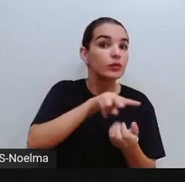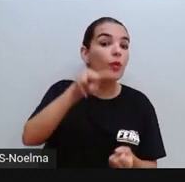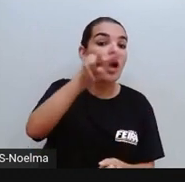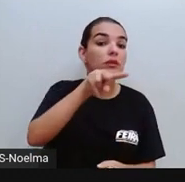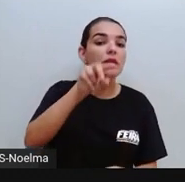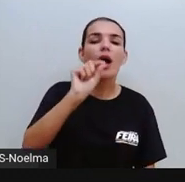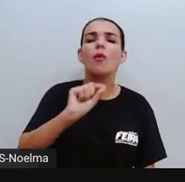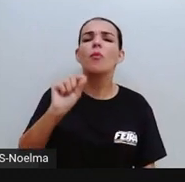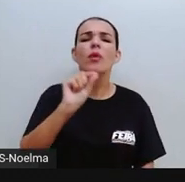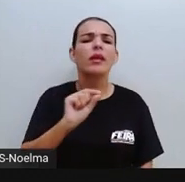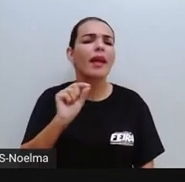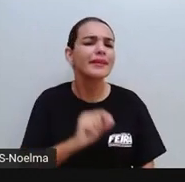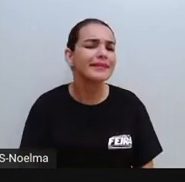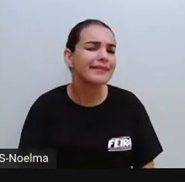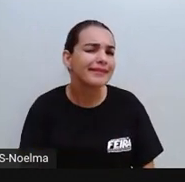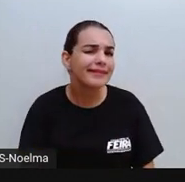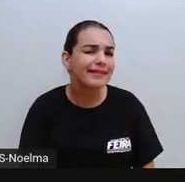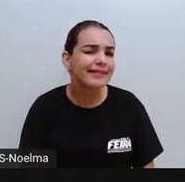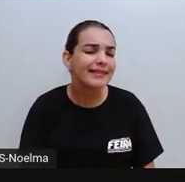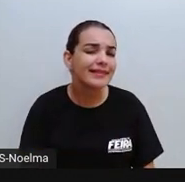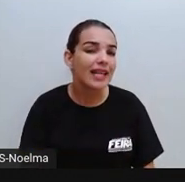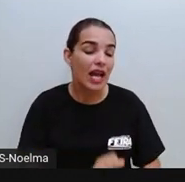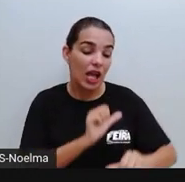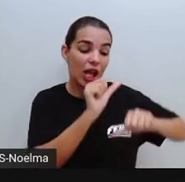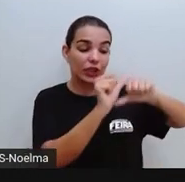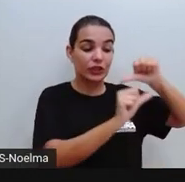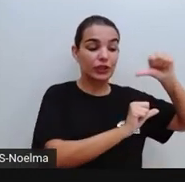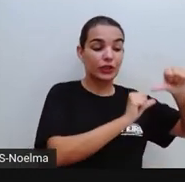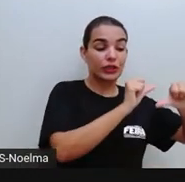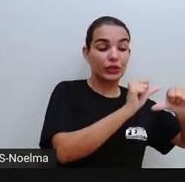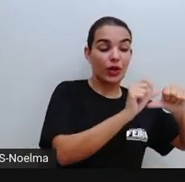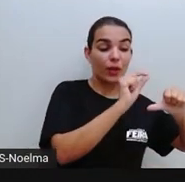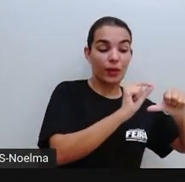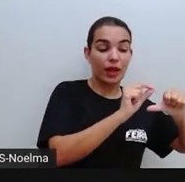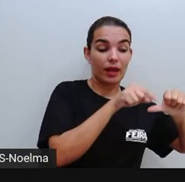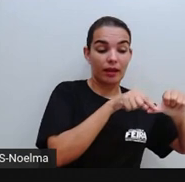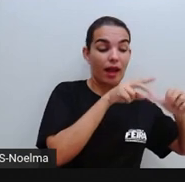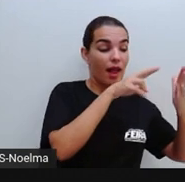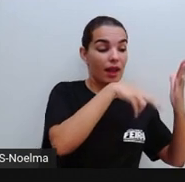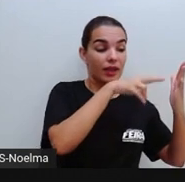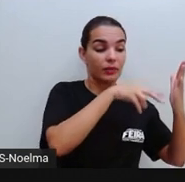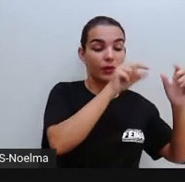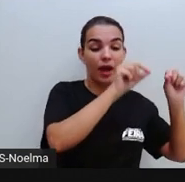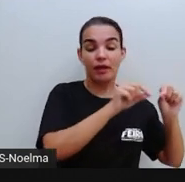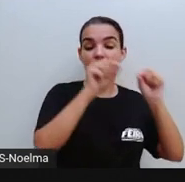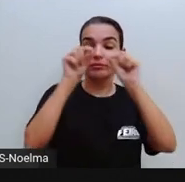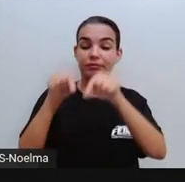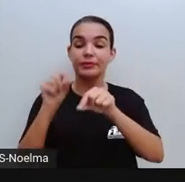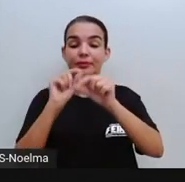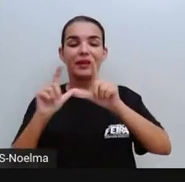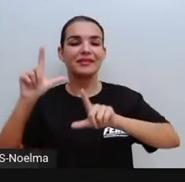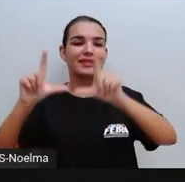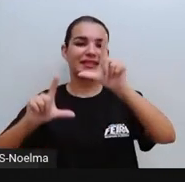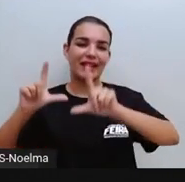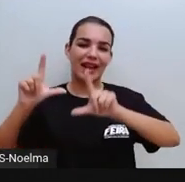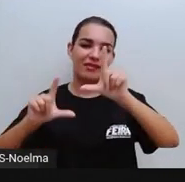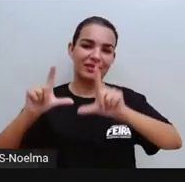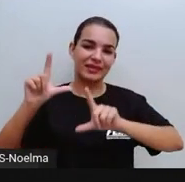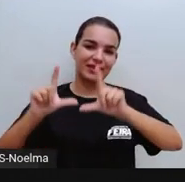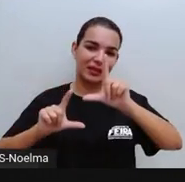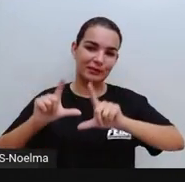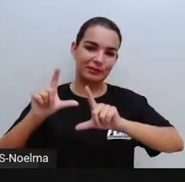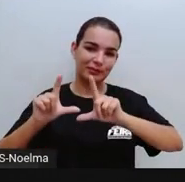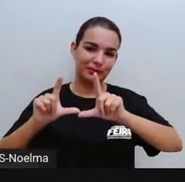audiovisuais ao invés da Leitura aqui do material impresso nós temos olha só a TV a